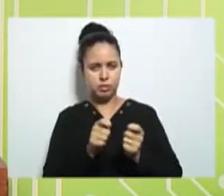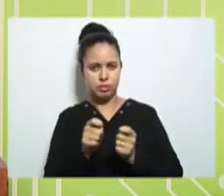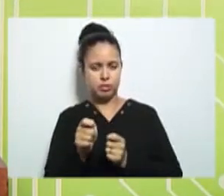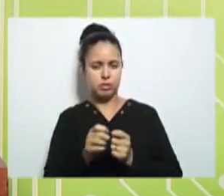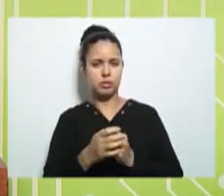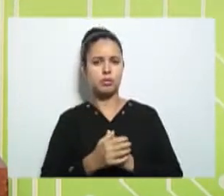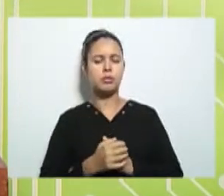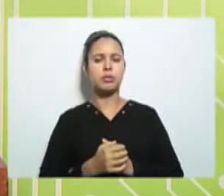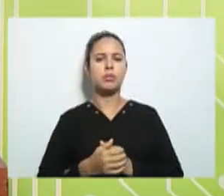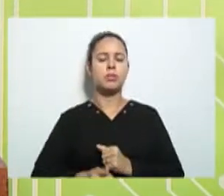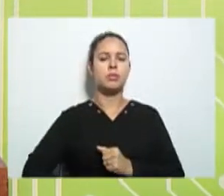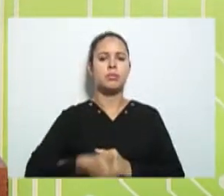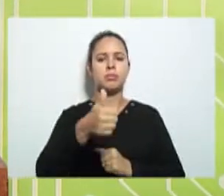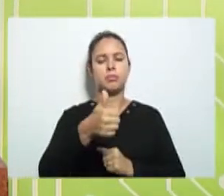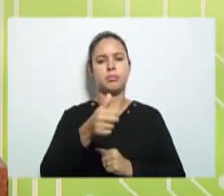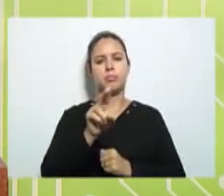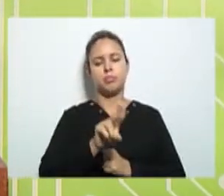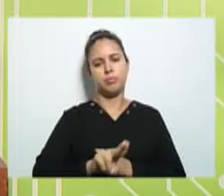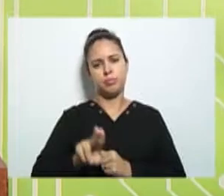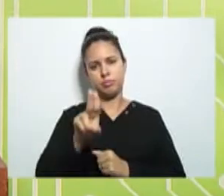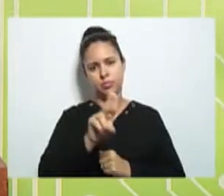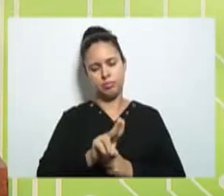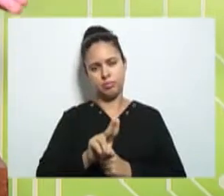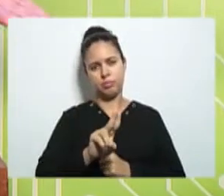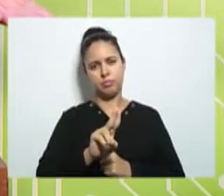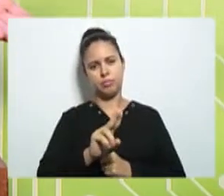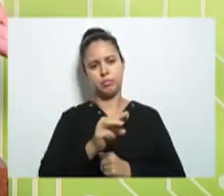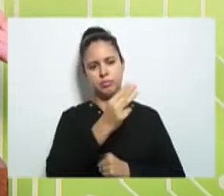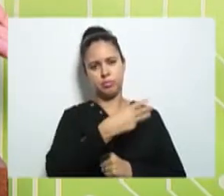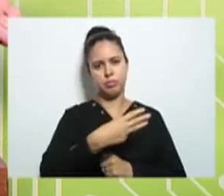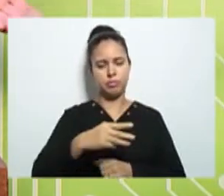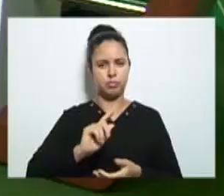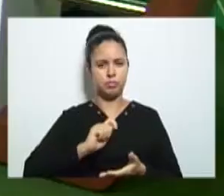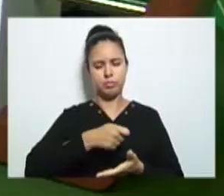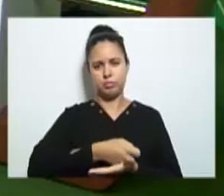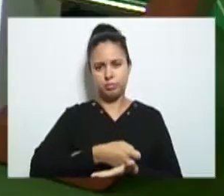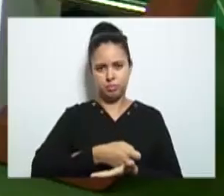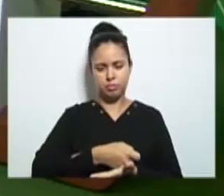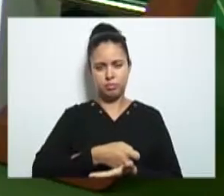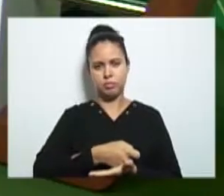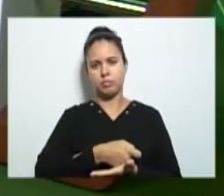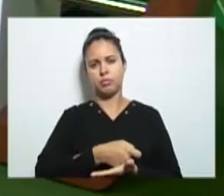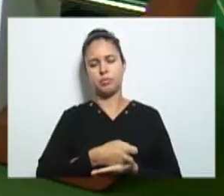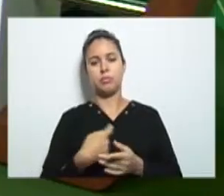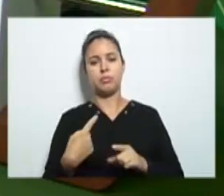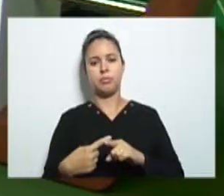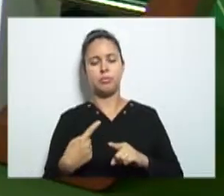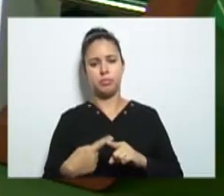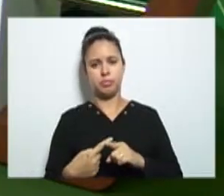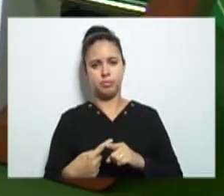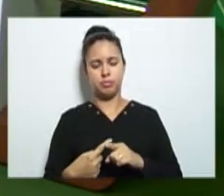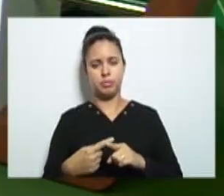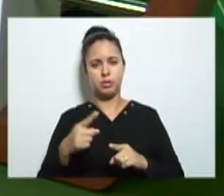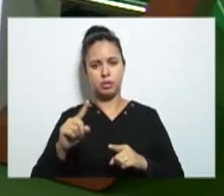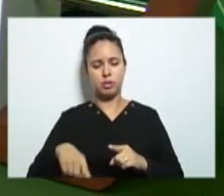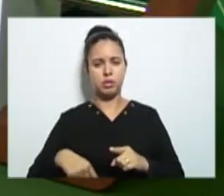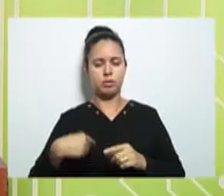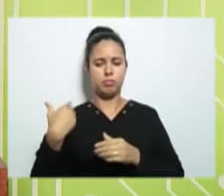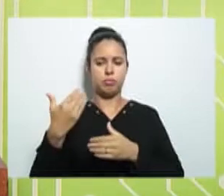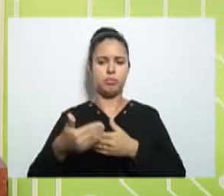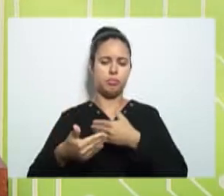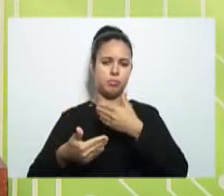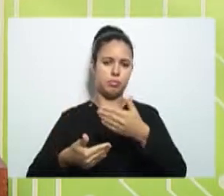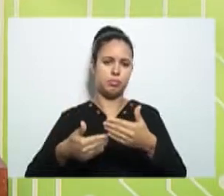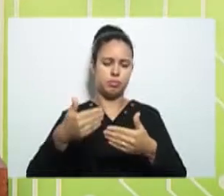Tá? Qual é o mais utilizado? O Windows, mas é pago. Como é que ele vai ser mais utilizado, né, Juliana? Por quê? Porque vem sendo